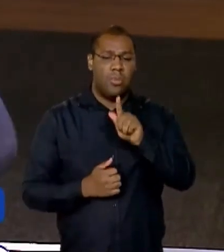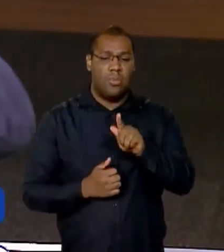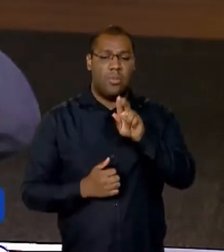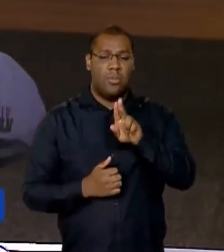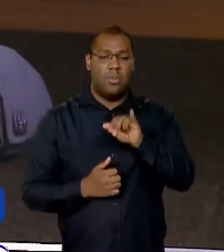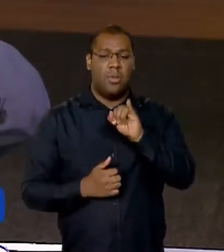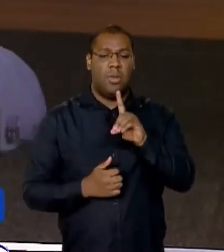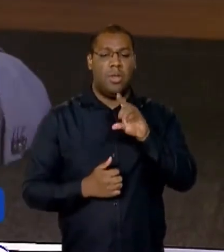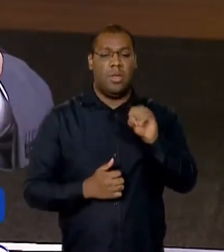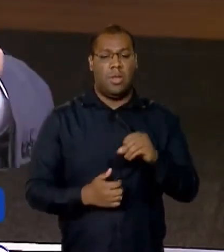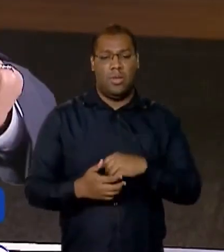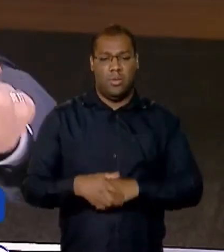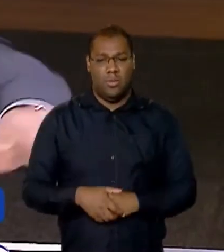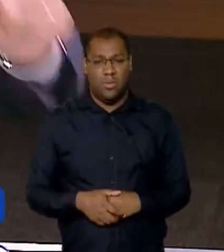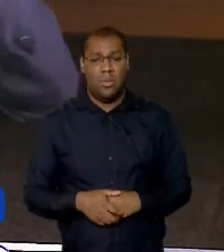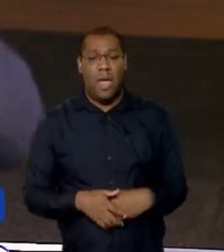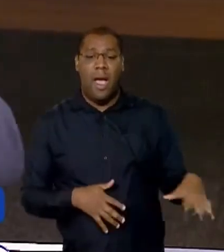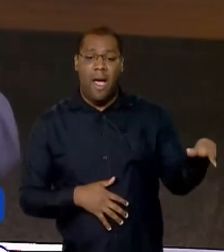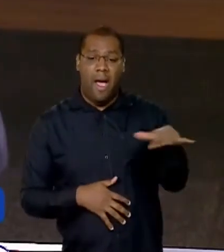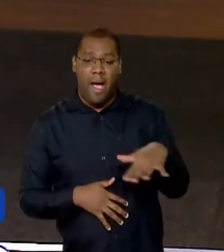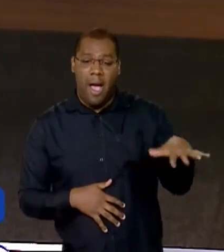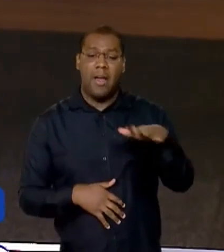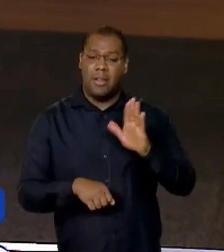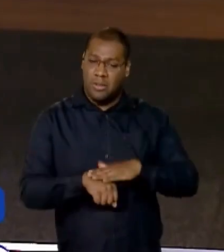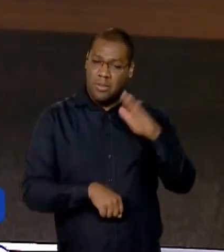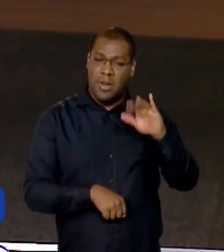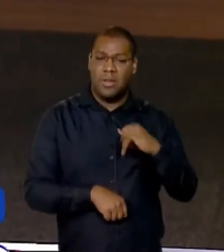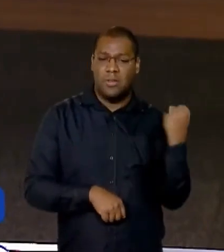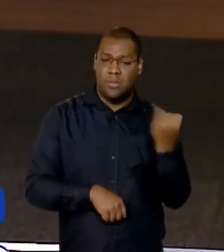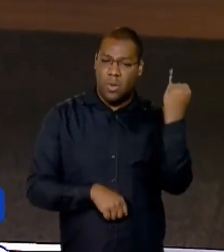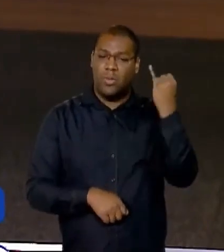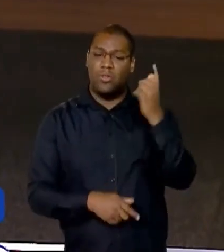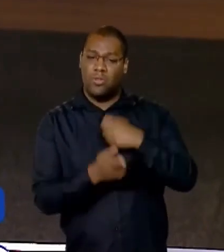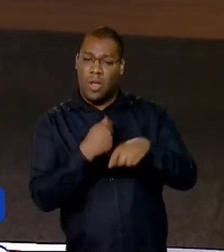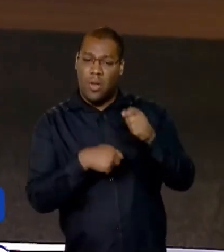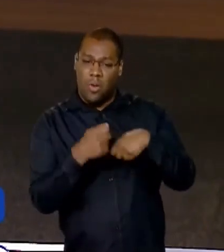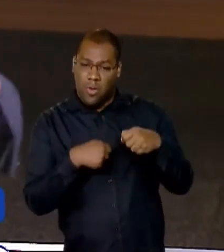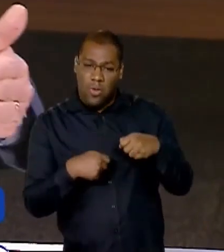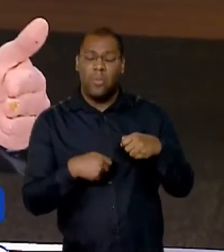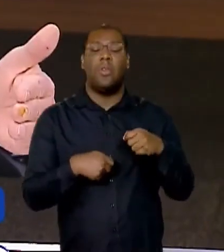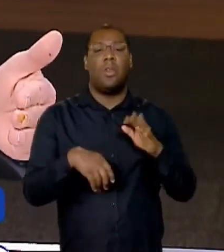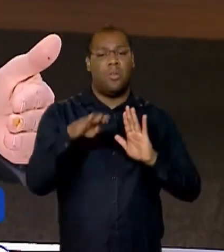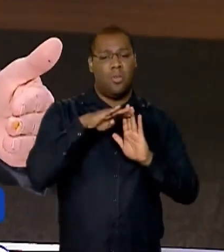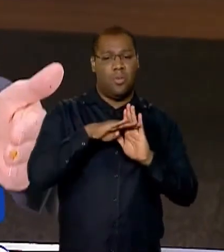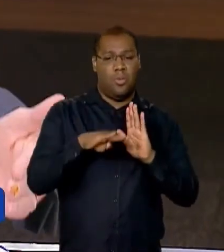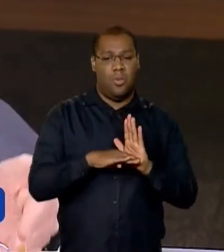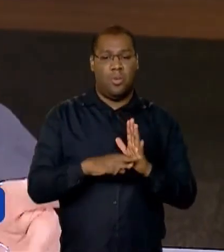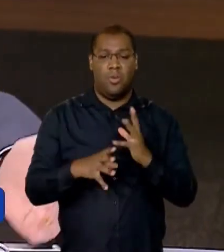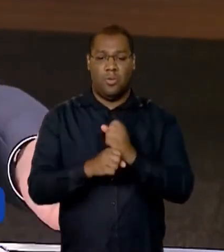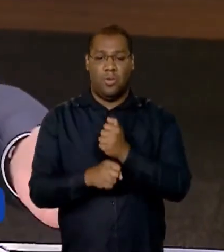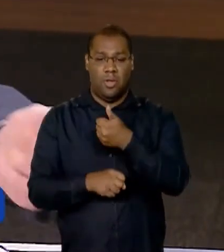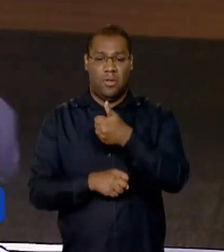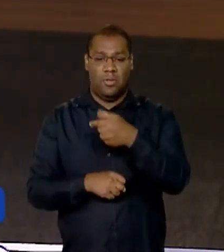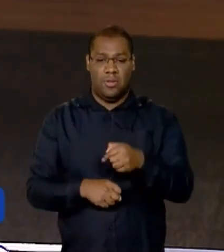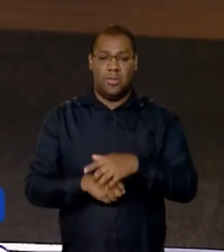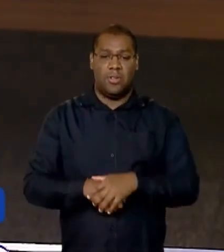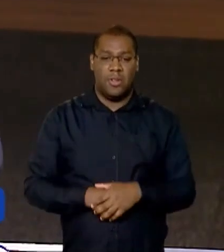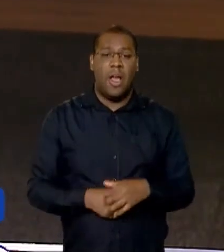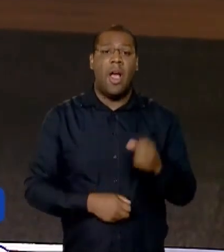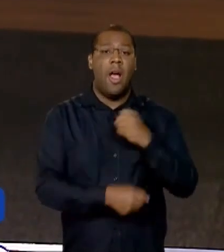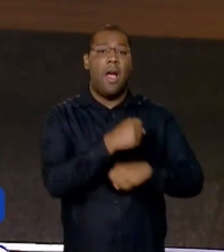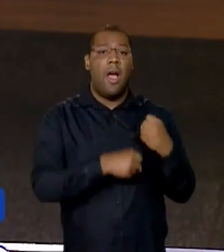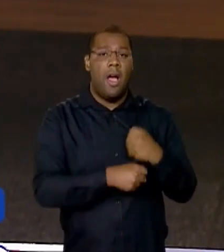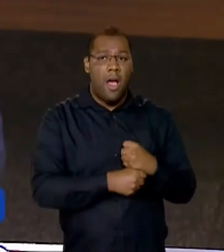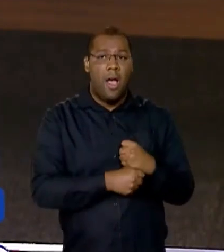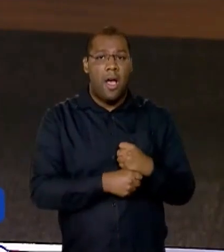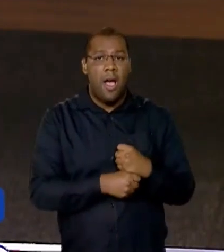desoneração nos setores mais mais importante da economia e fizemos aí depois no governo da Dilma de 2001 a 2015 foi